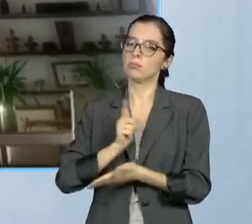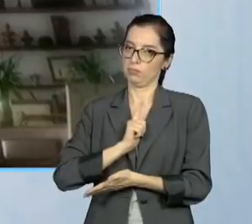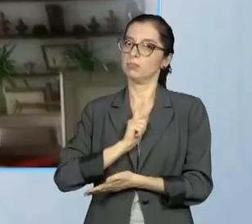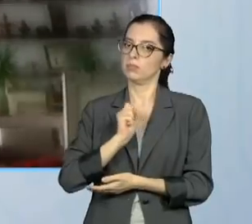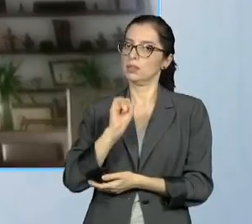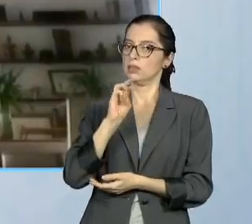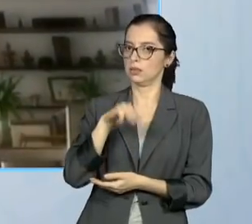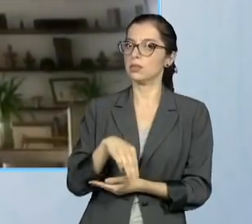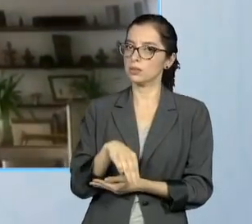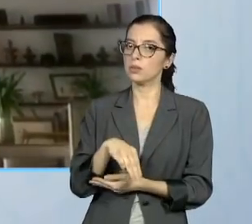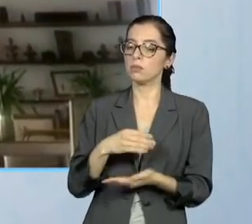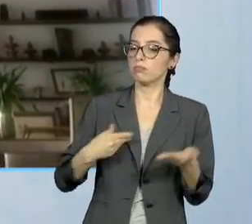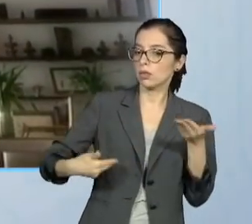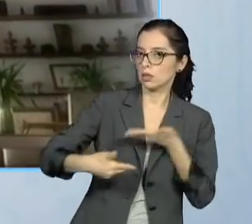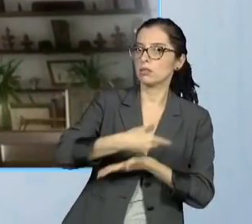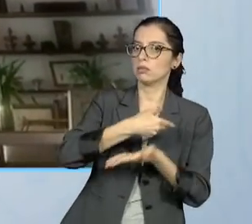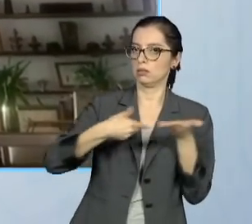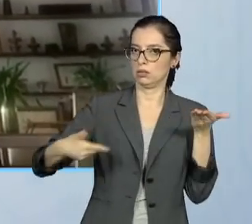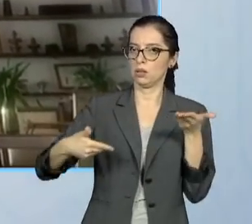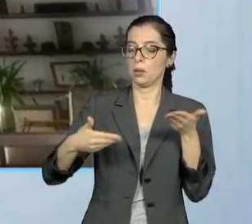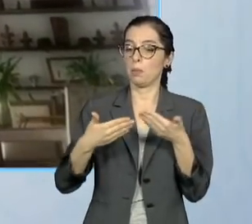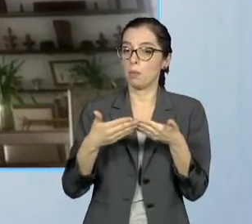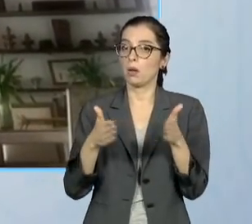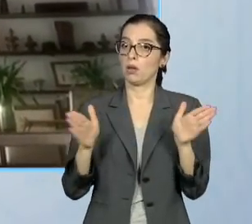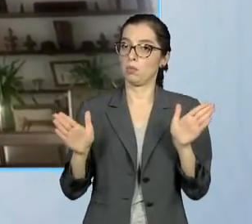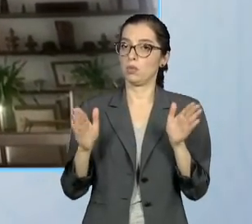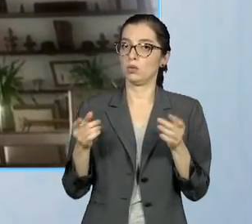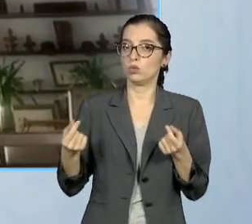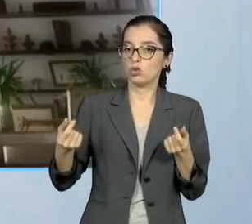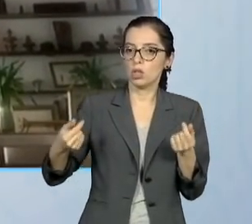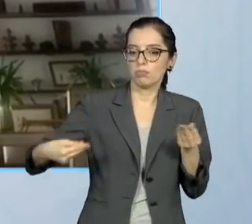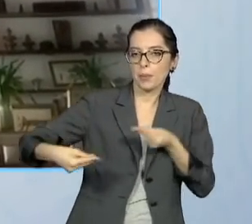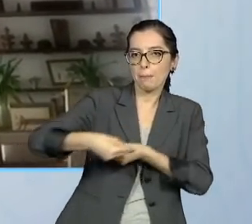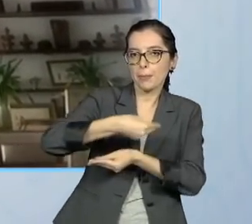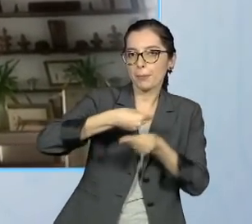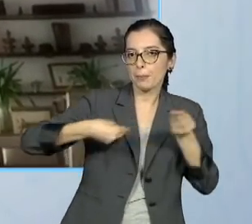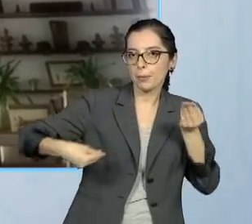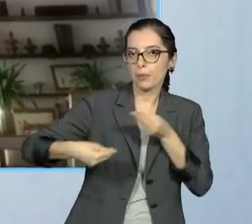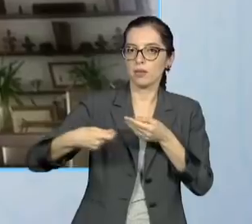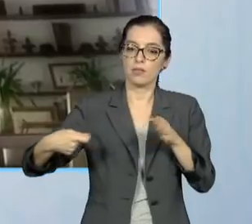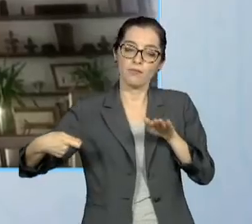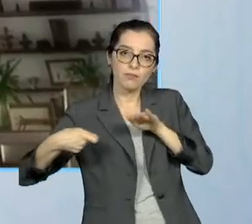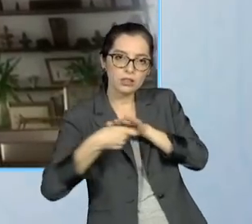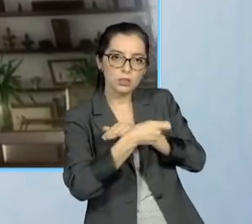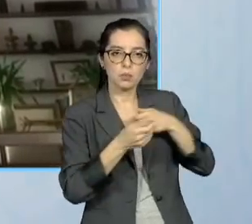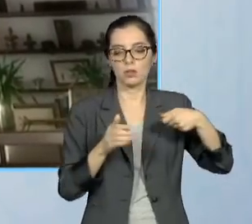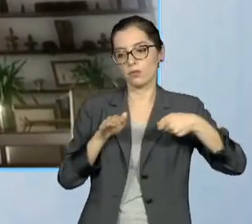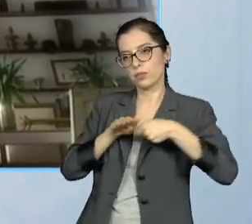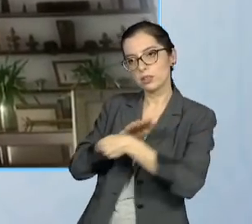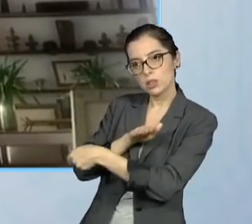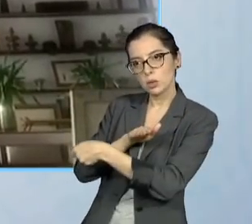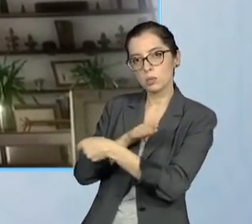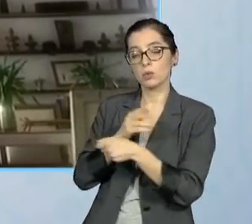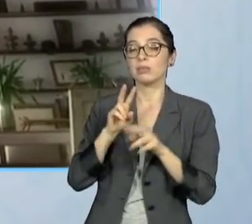de comércio, sobre regulamentação e sobre corrupção.